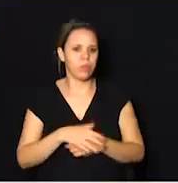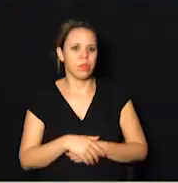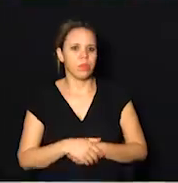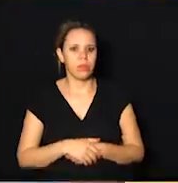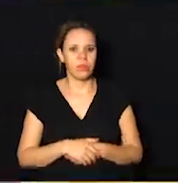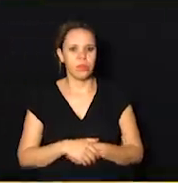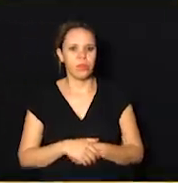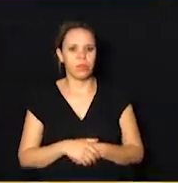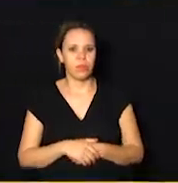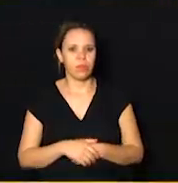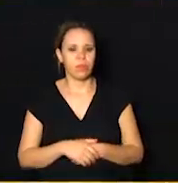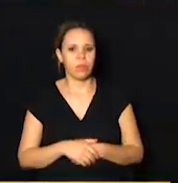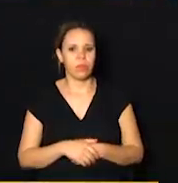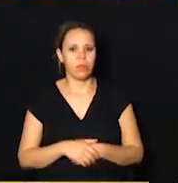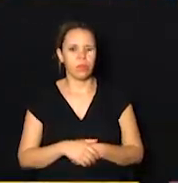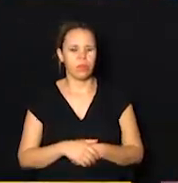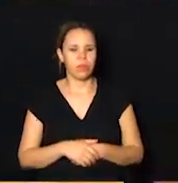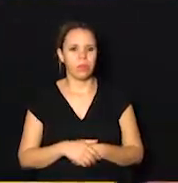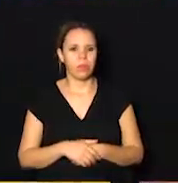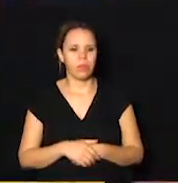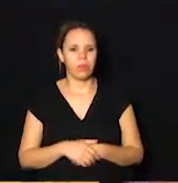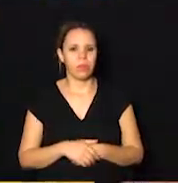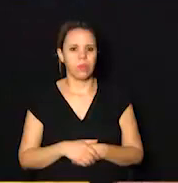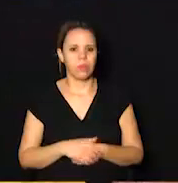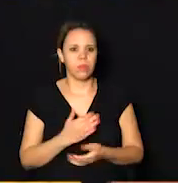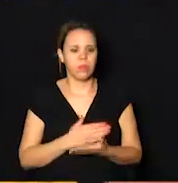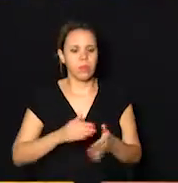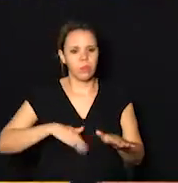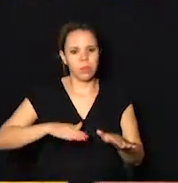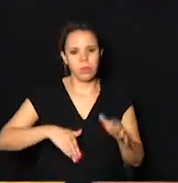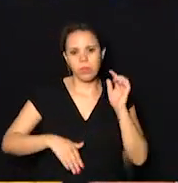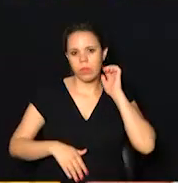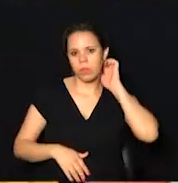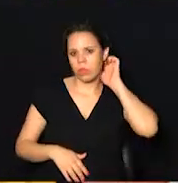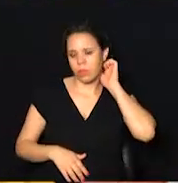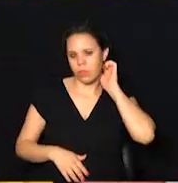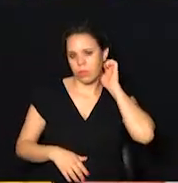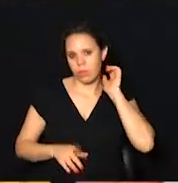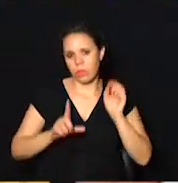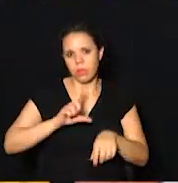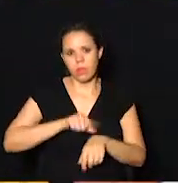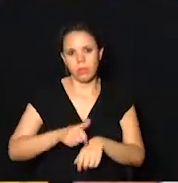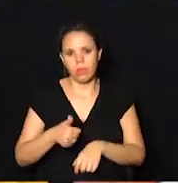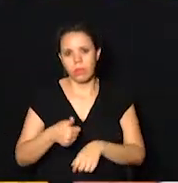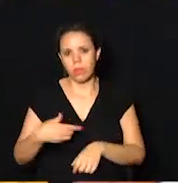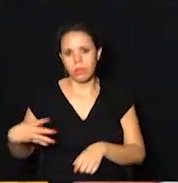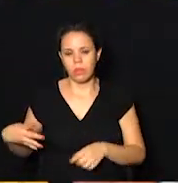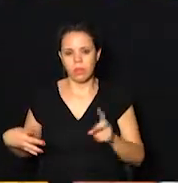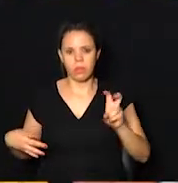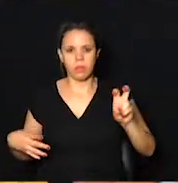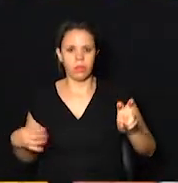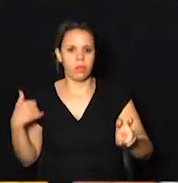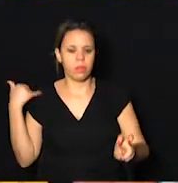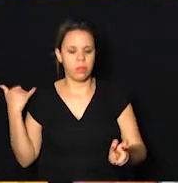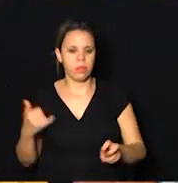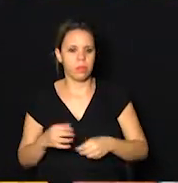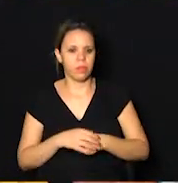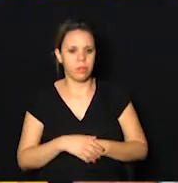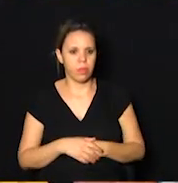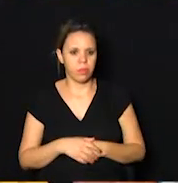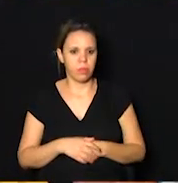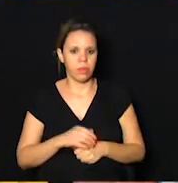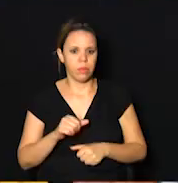gosto é tá começando a dar hoje algum pouco mais tarde já tinha 14 para 15 anos